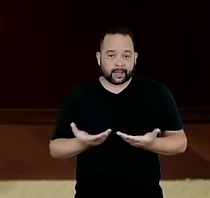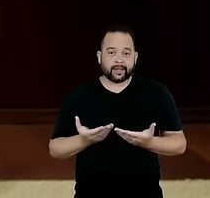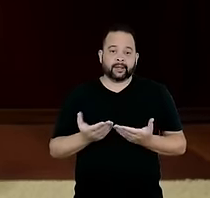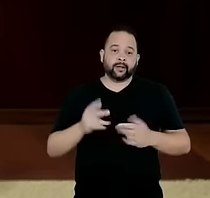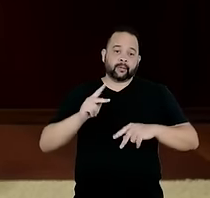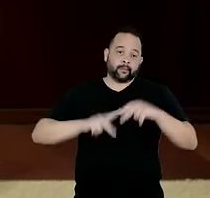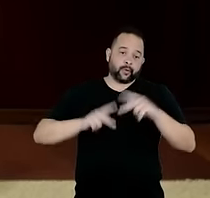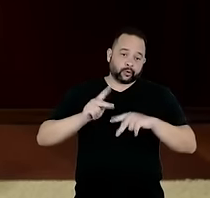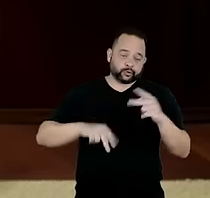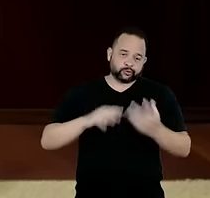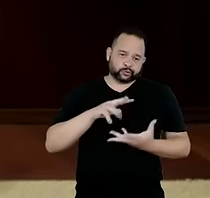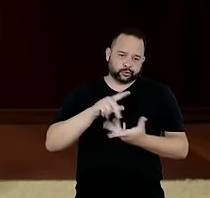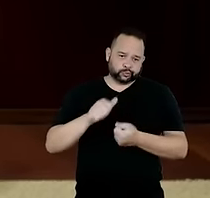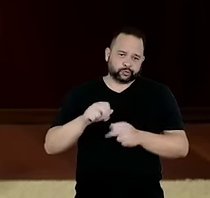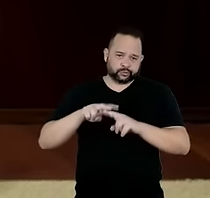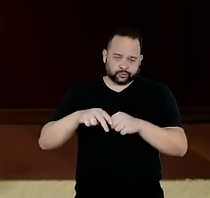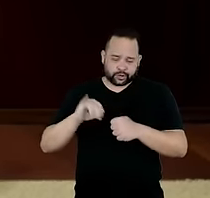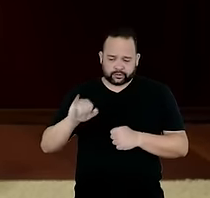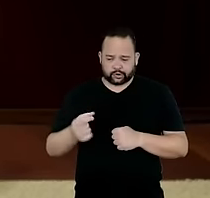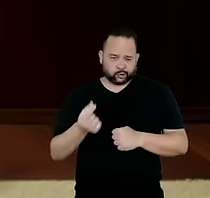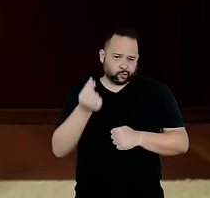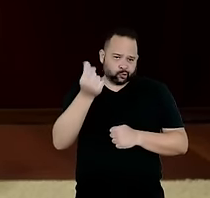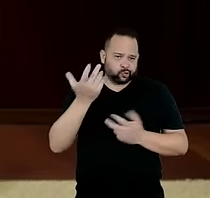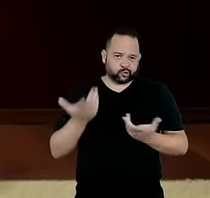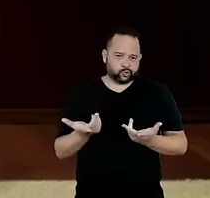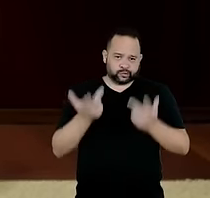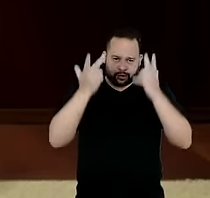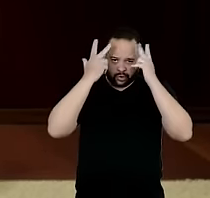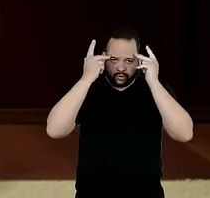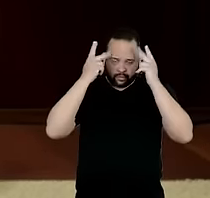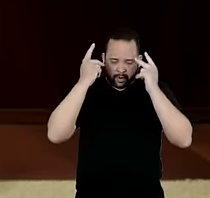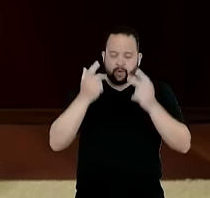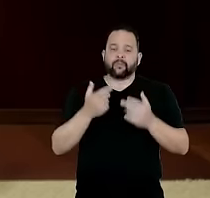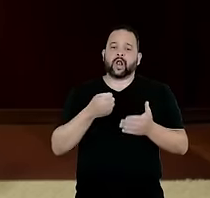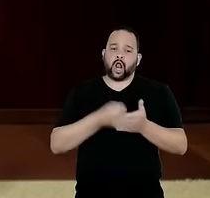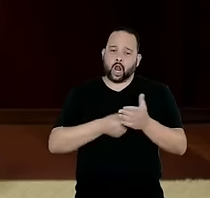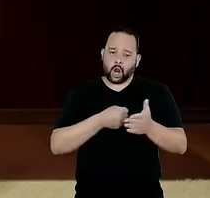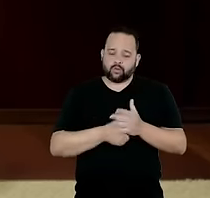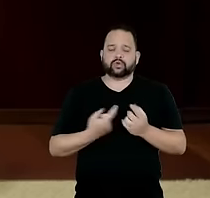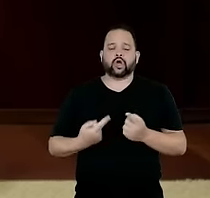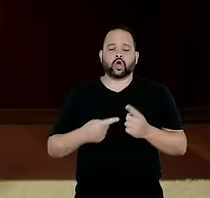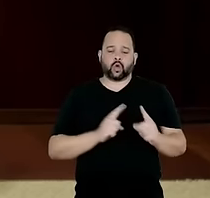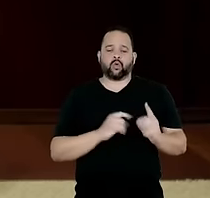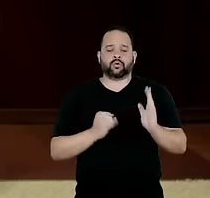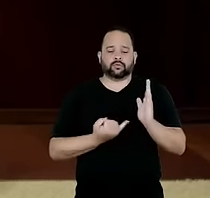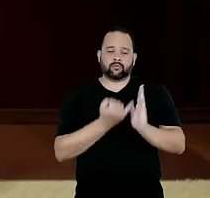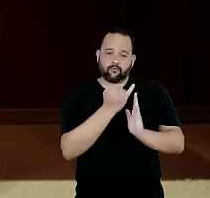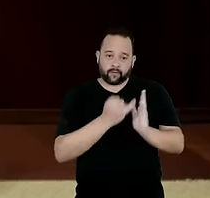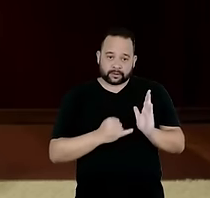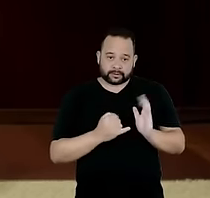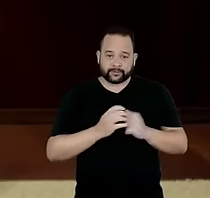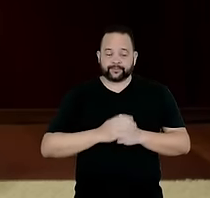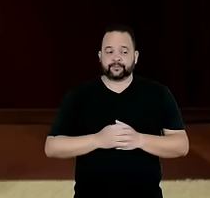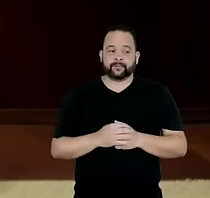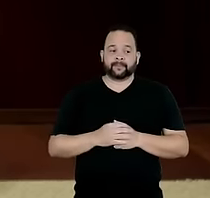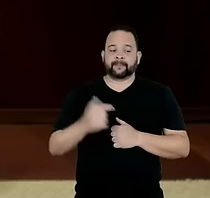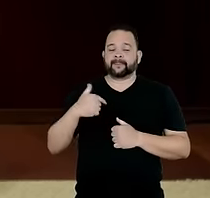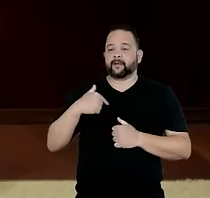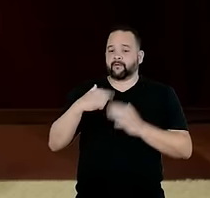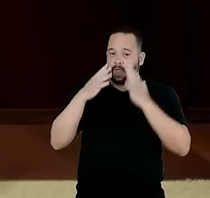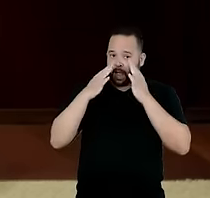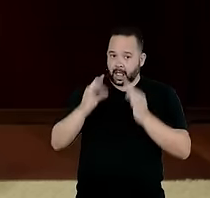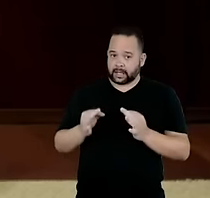que é natural faz parte do processo de combate à inflação e uma das coisas que chamou atenção né foi essa